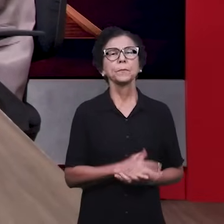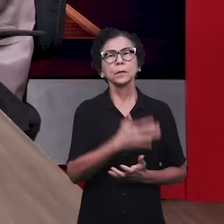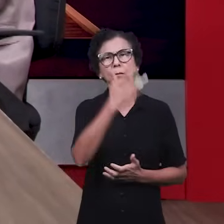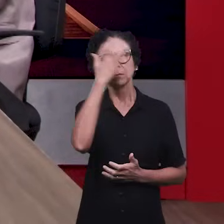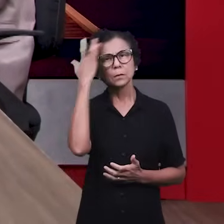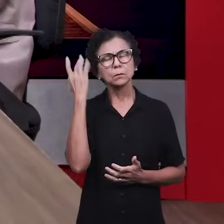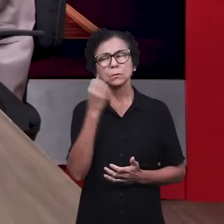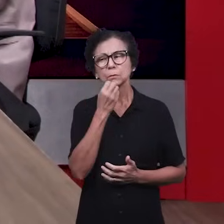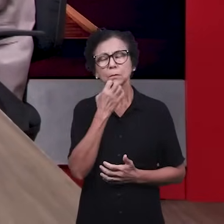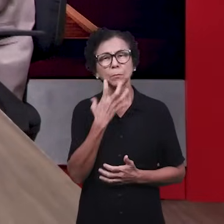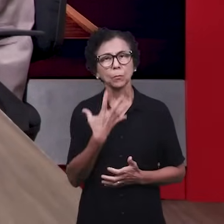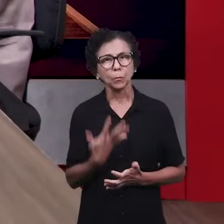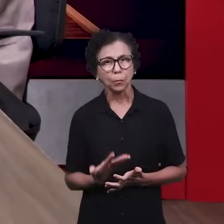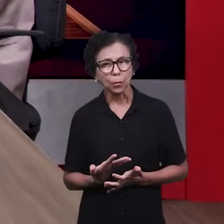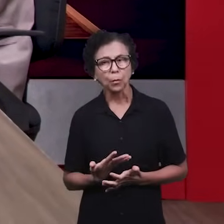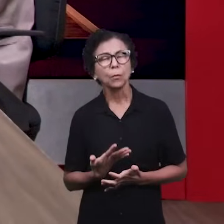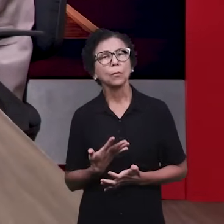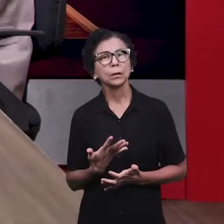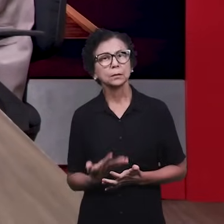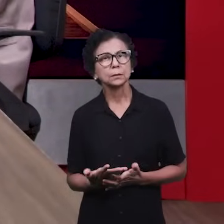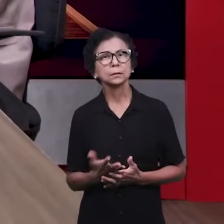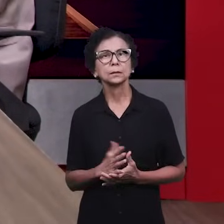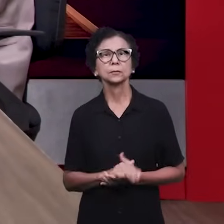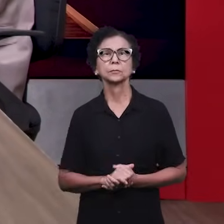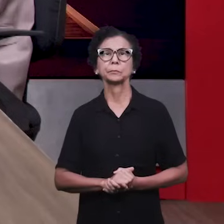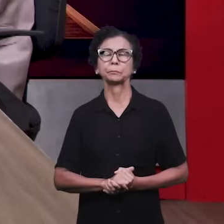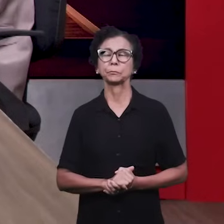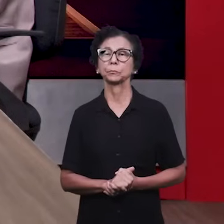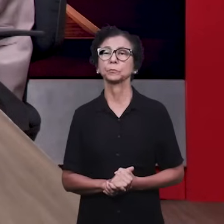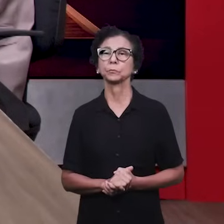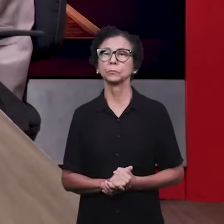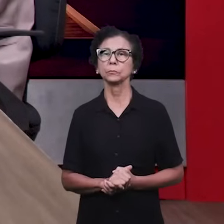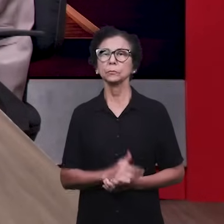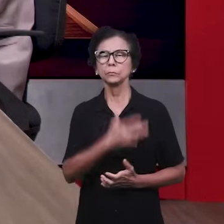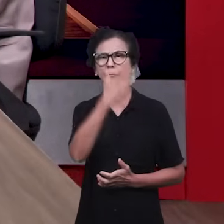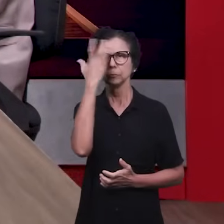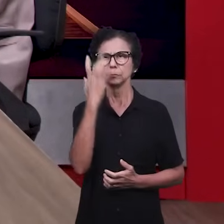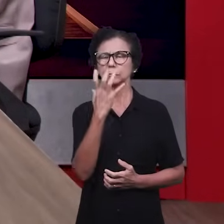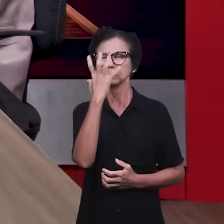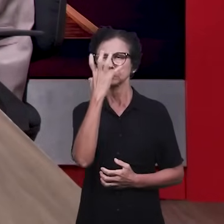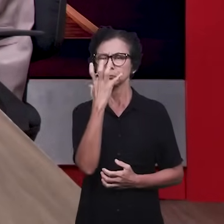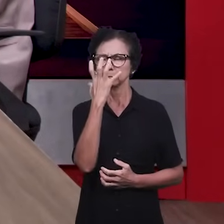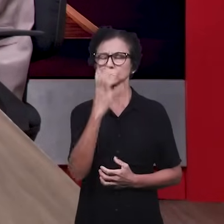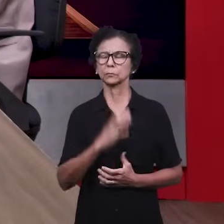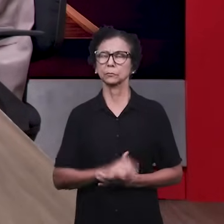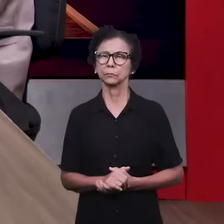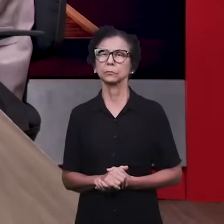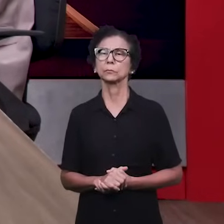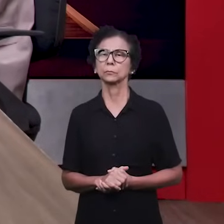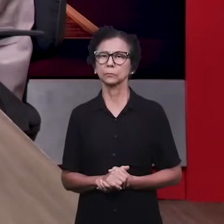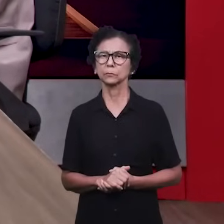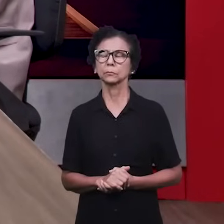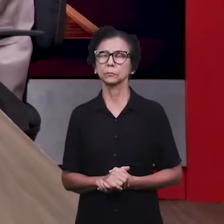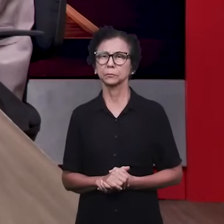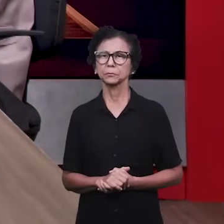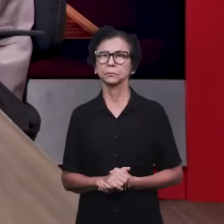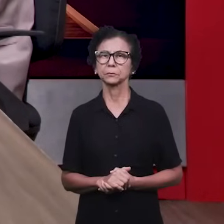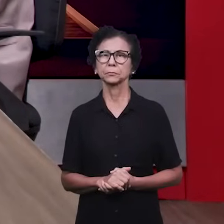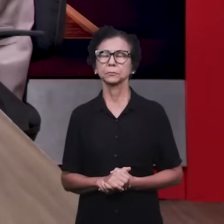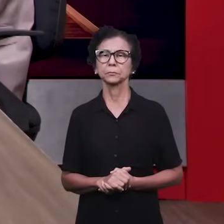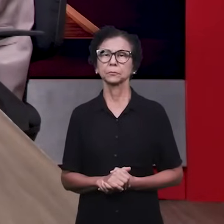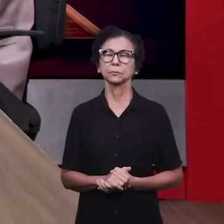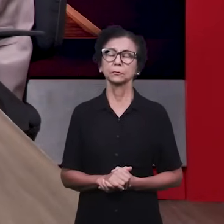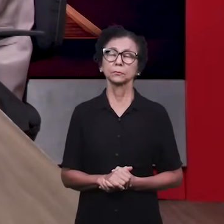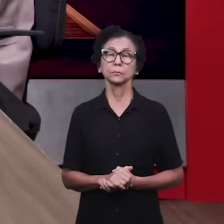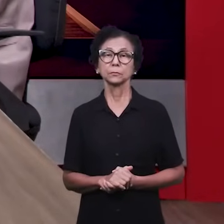homens com boas intenções, não temos que nada a falar, que eram homens sérios, né? Mas preocupados, muitos deles